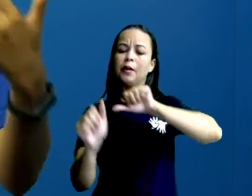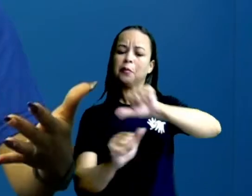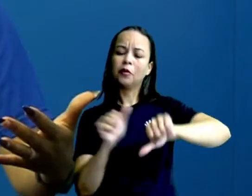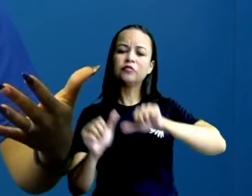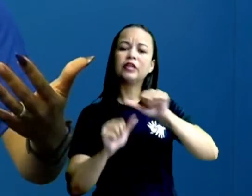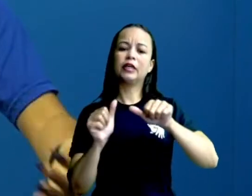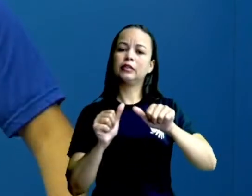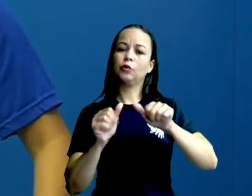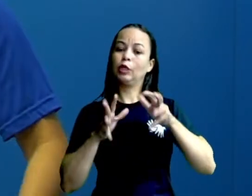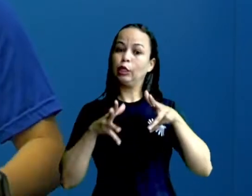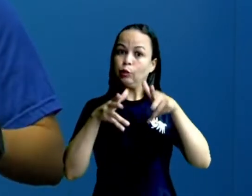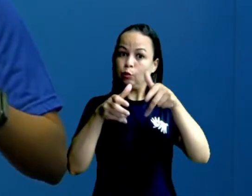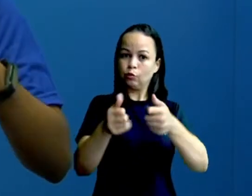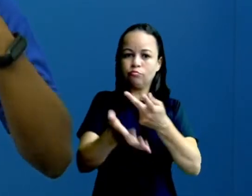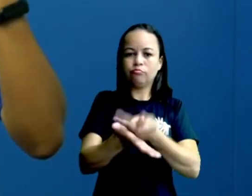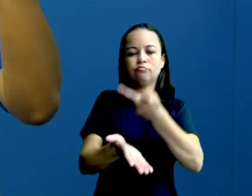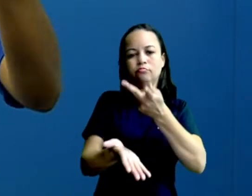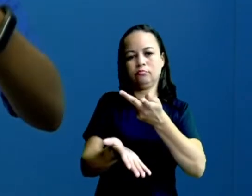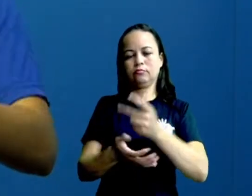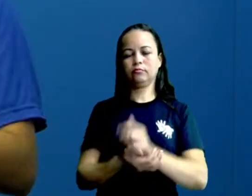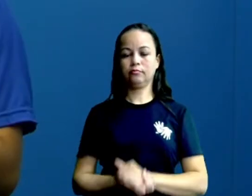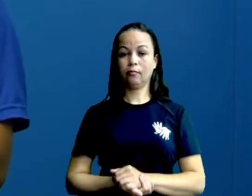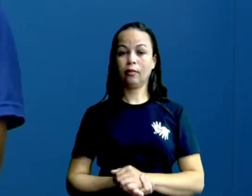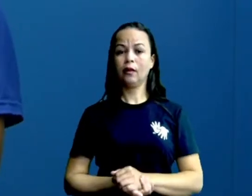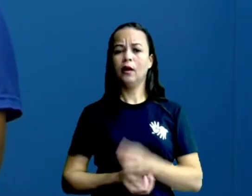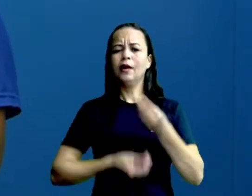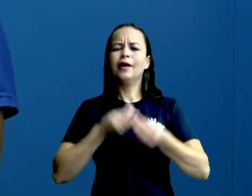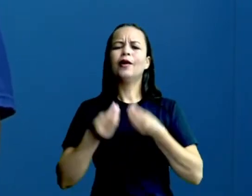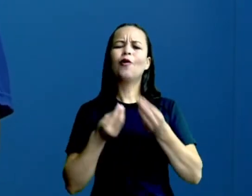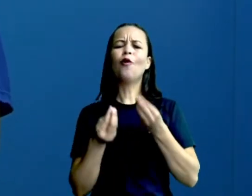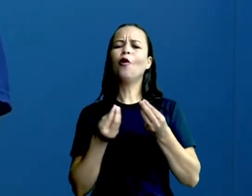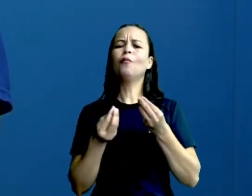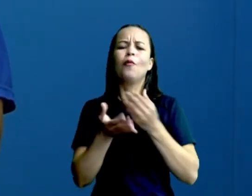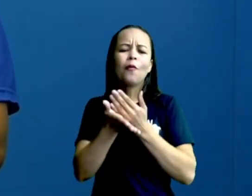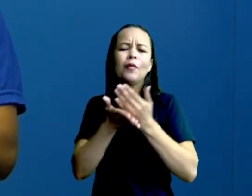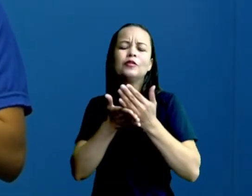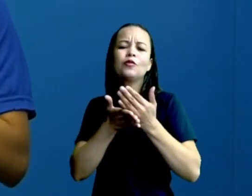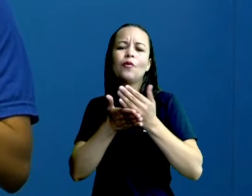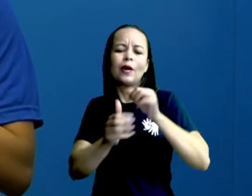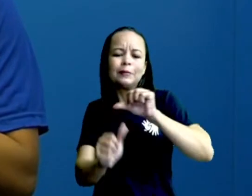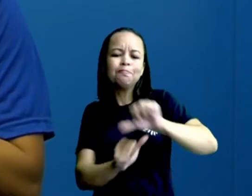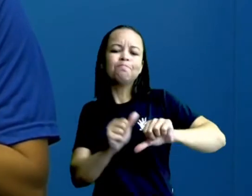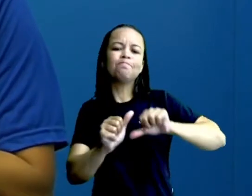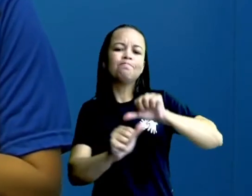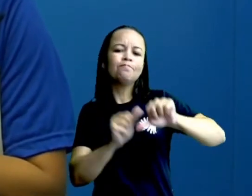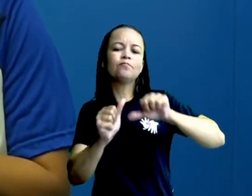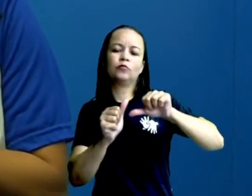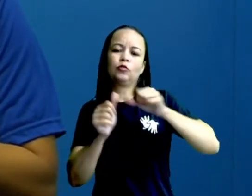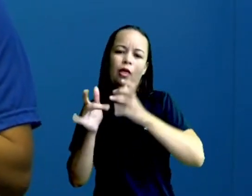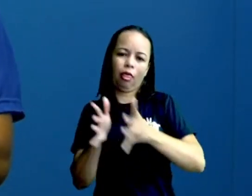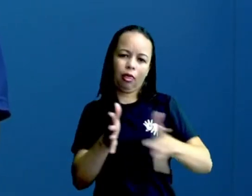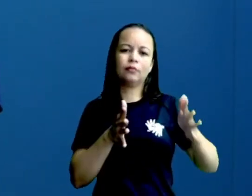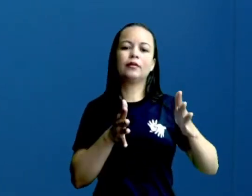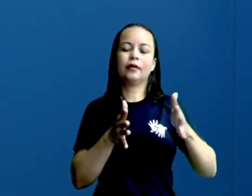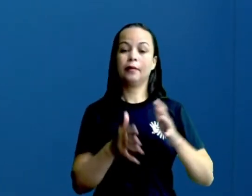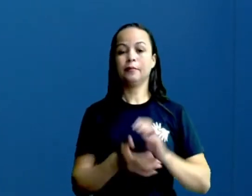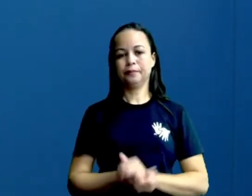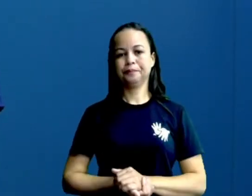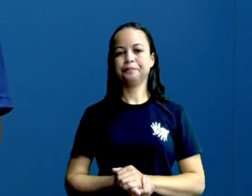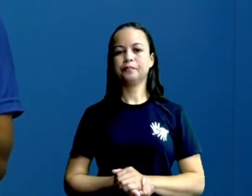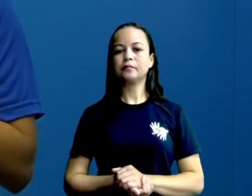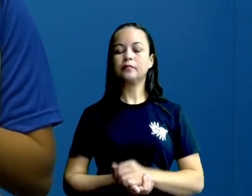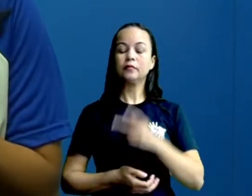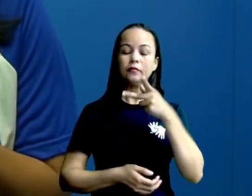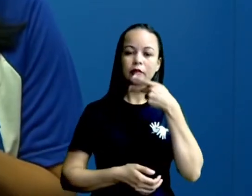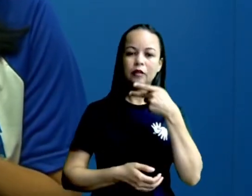tudo aconteceu e como veio a se modificar durante todo esse tempo, tá bom? Hoje vamos falar um